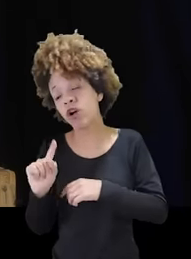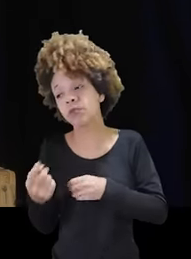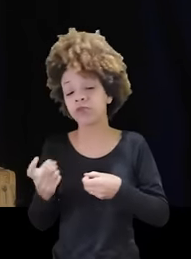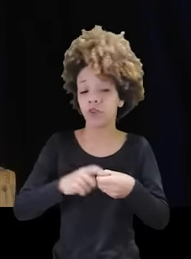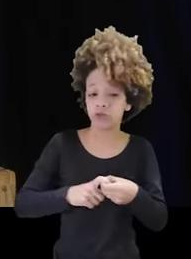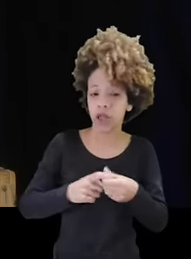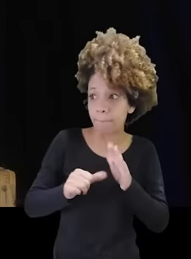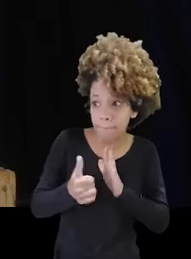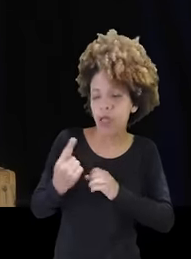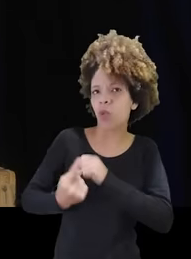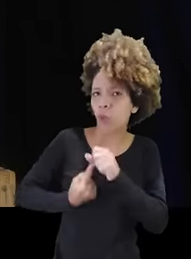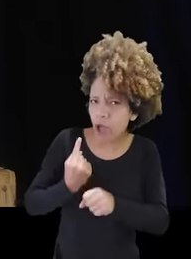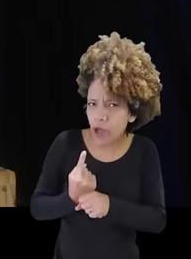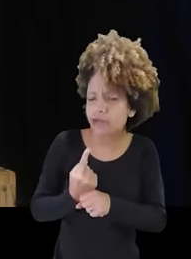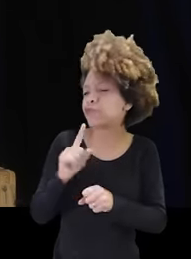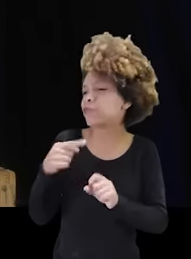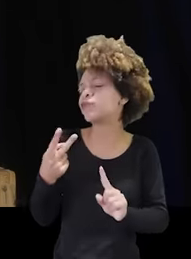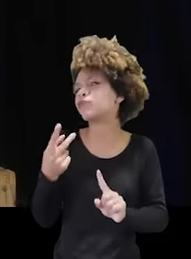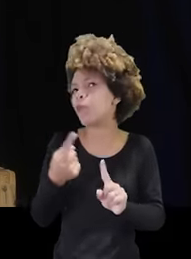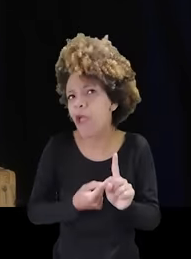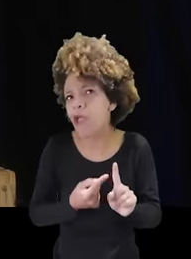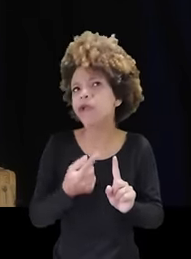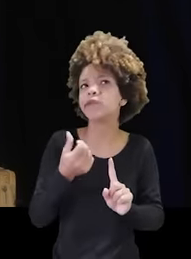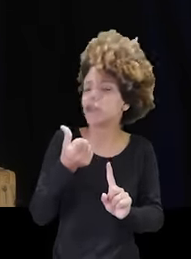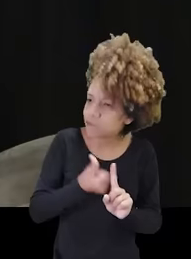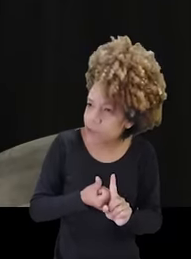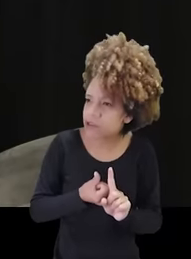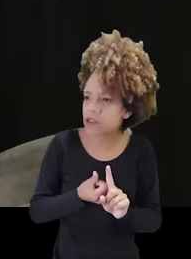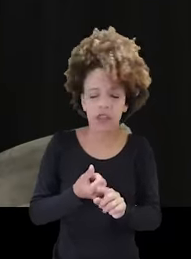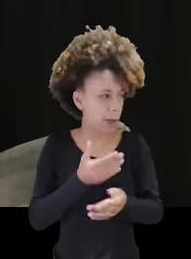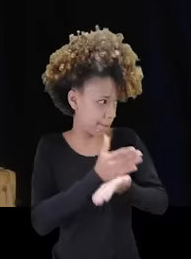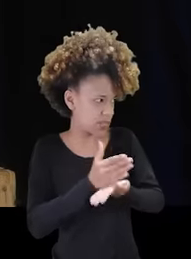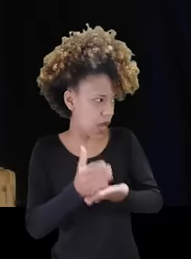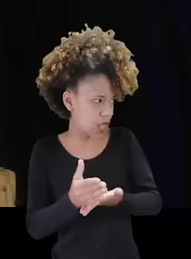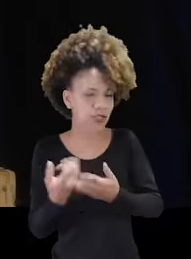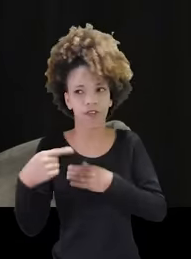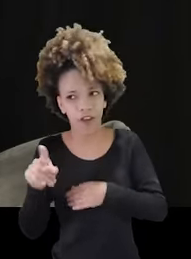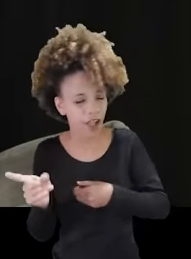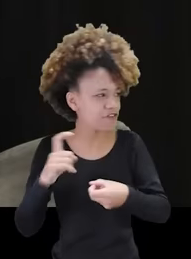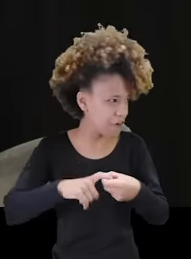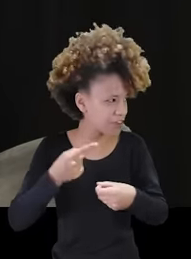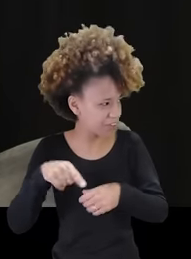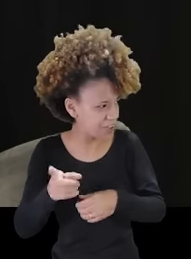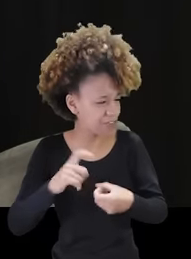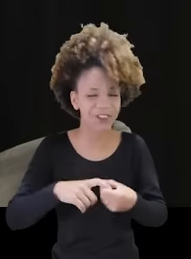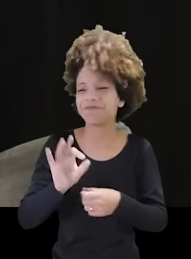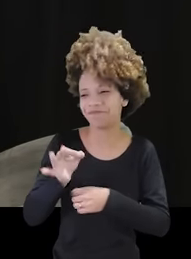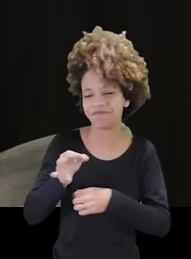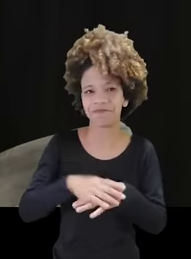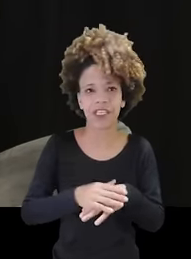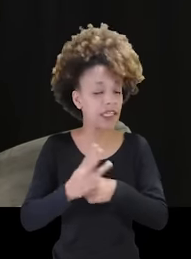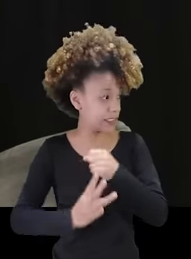eu fui fiquei um ano depois fiquei um mês depois não sei o quê depois 6 meses eu vou e volto você vai parcelado Eu Vou parcelar exatamente aí você ficou